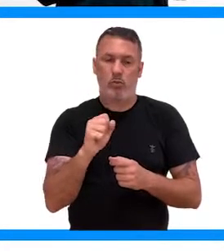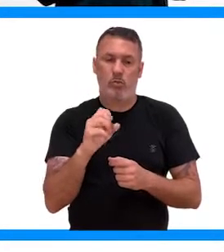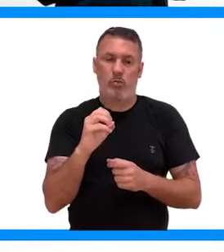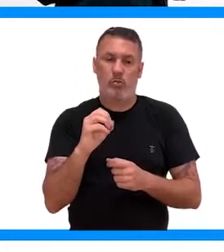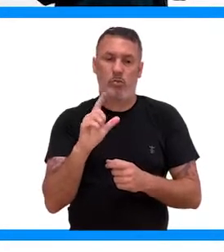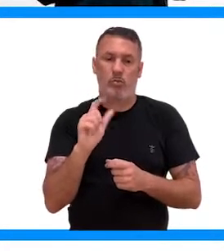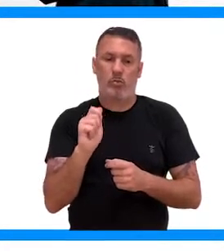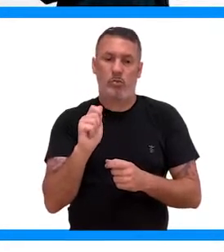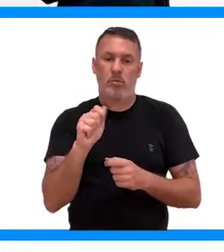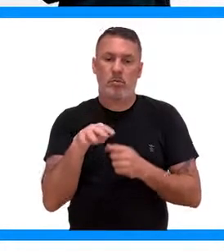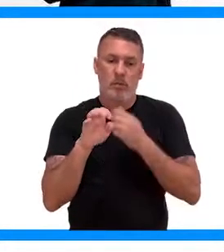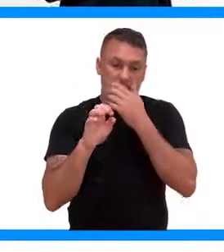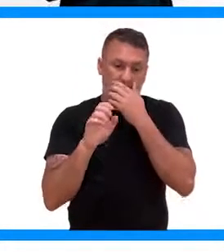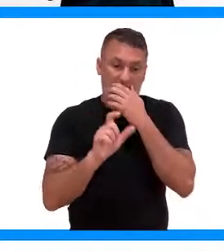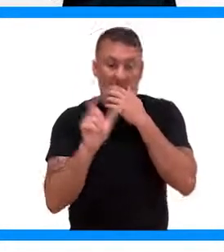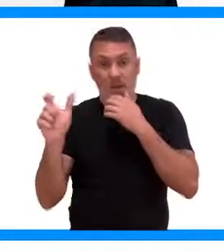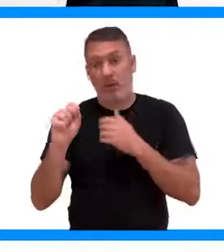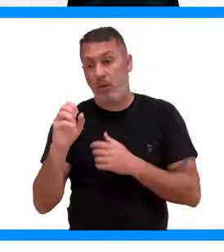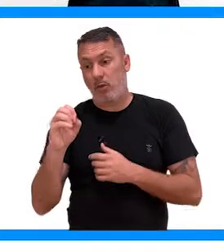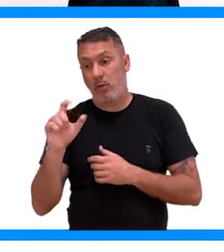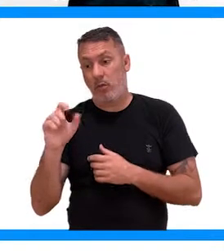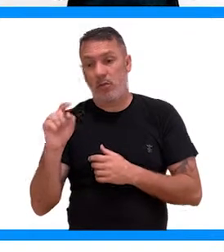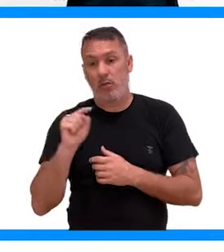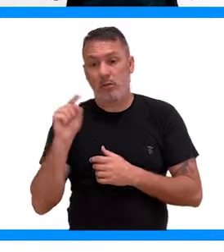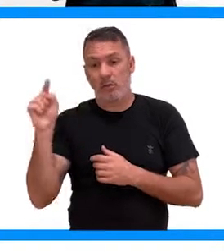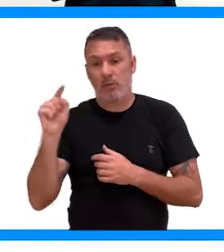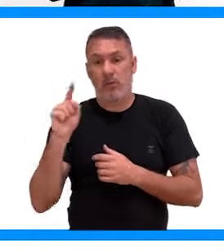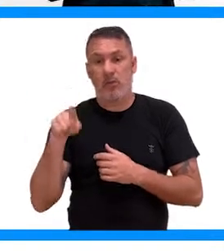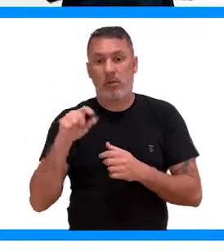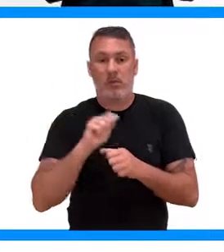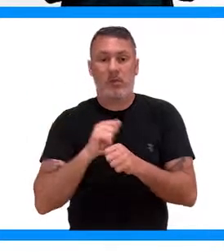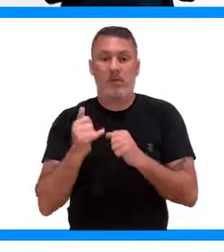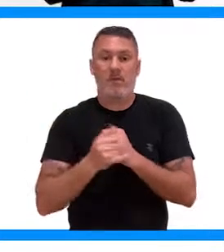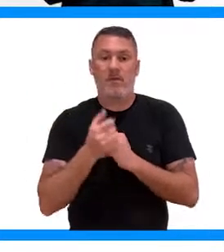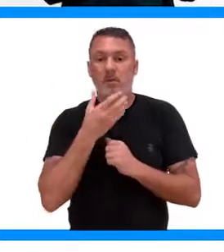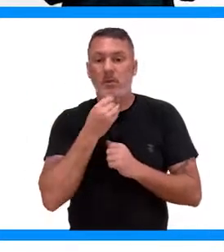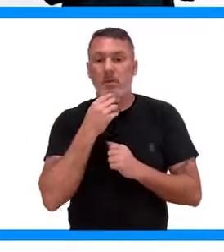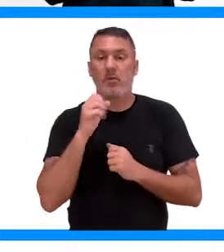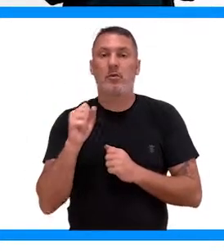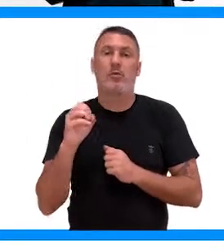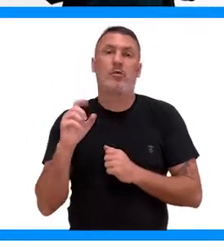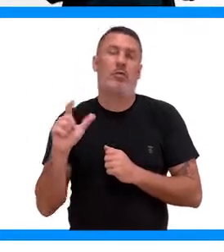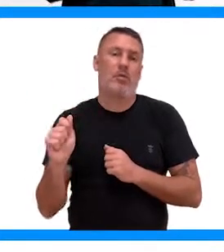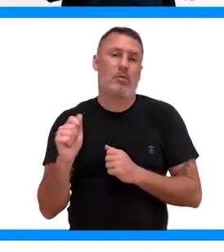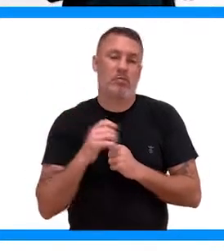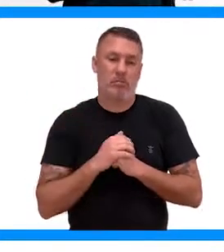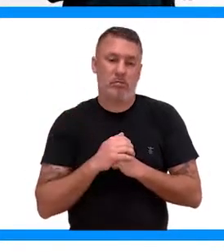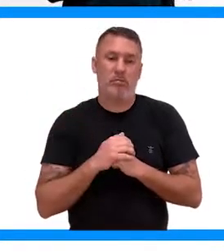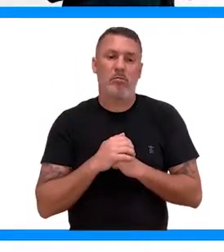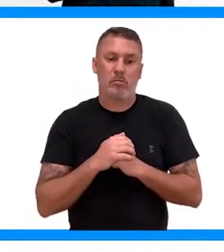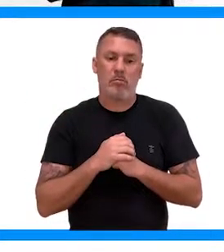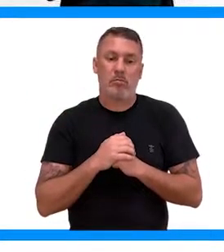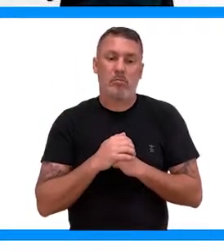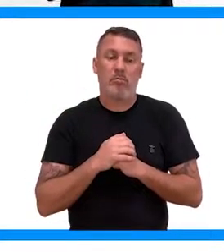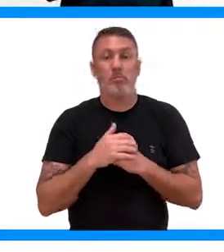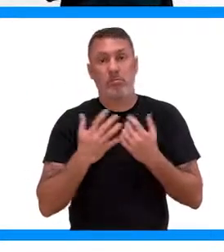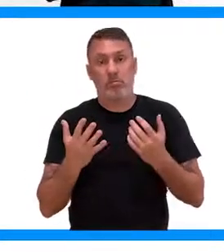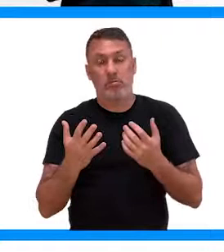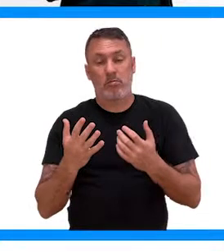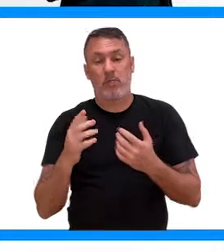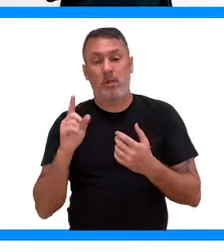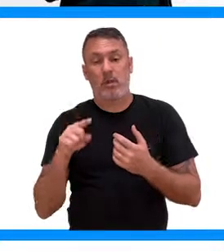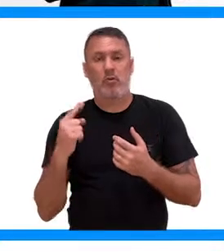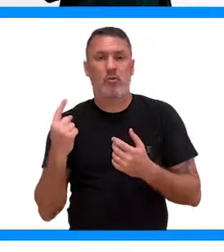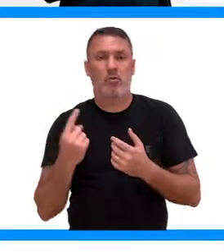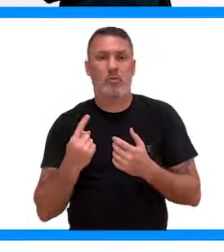podemos trocar por somente. E solo com tilde, adjetivo masculino de sola. Então,